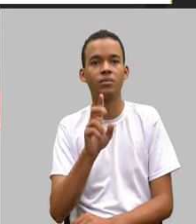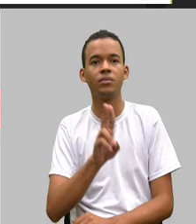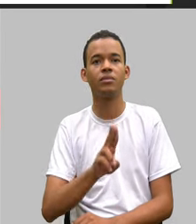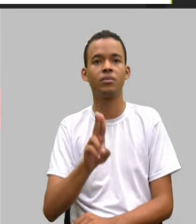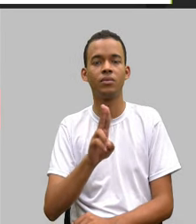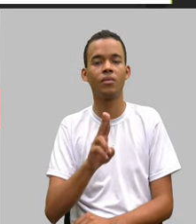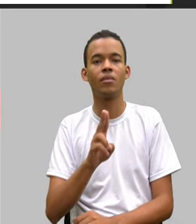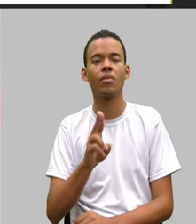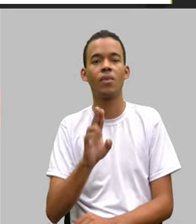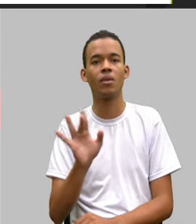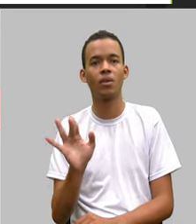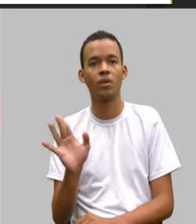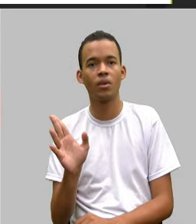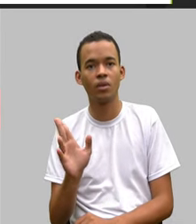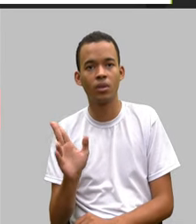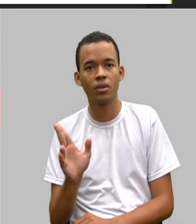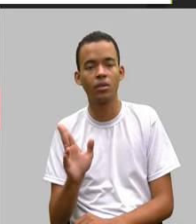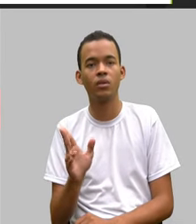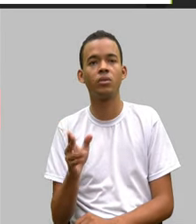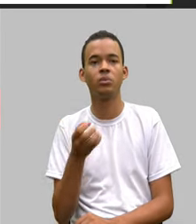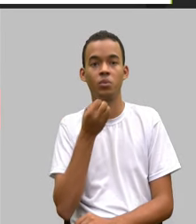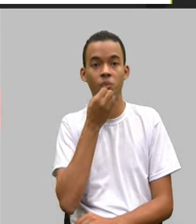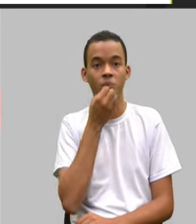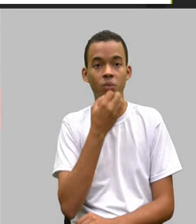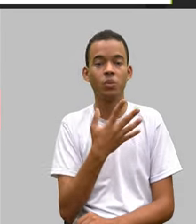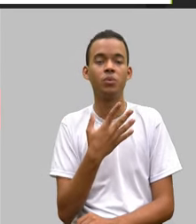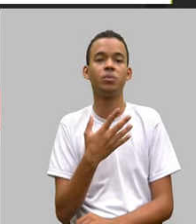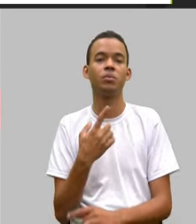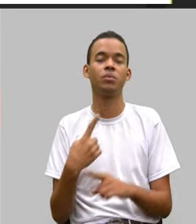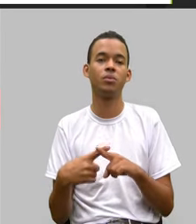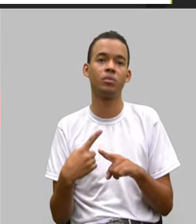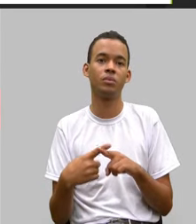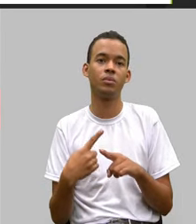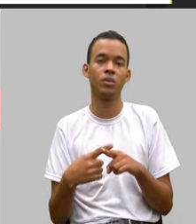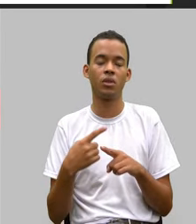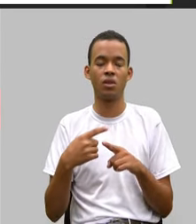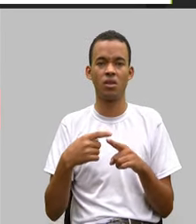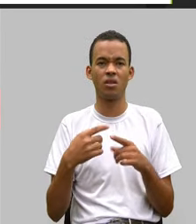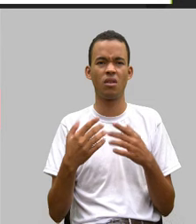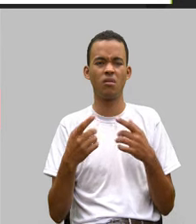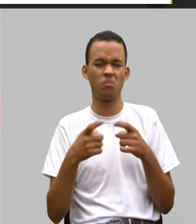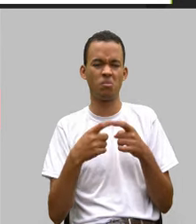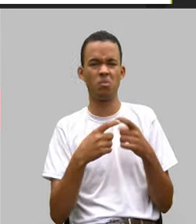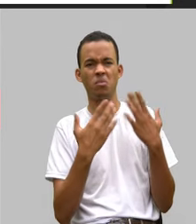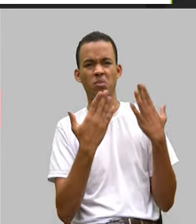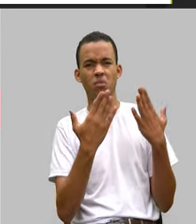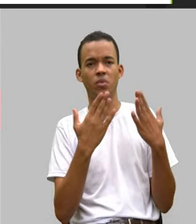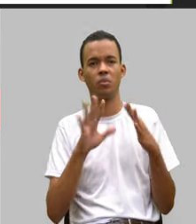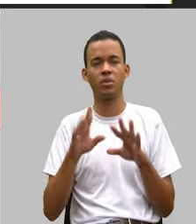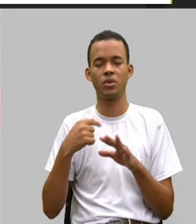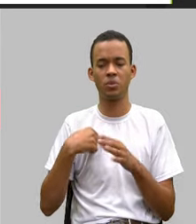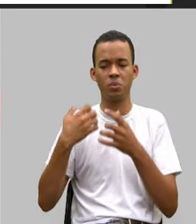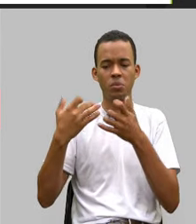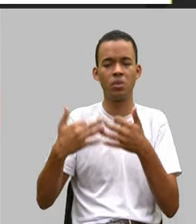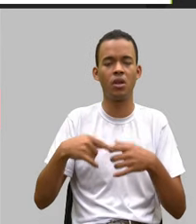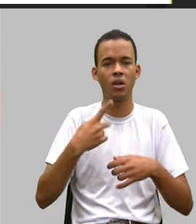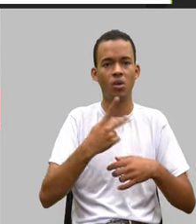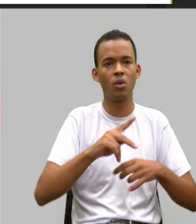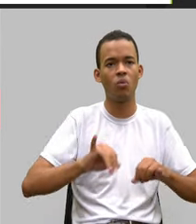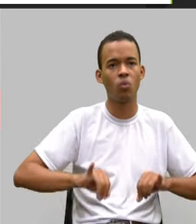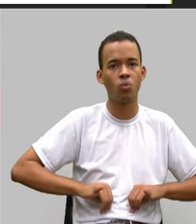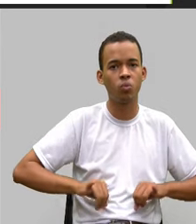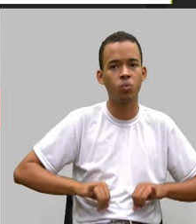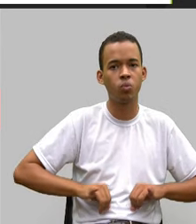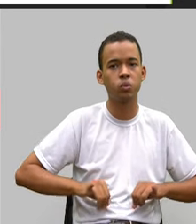muito médico questiona essa existência e eu sou um deles eu acho que eu não tô negando o sofrimento da paciente mas a